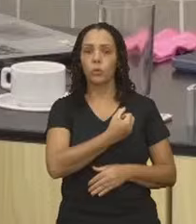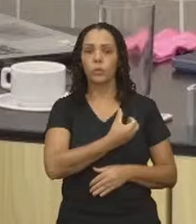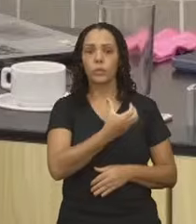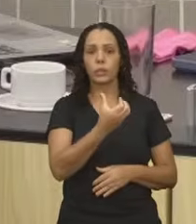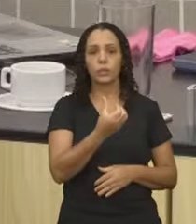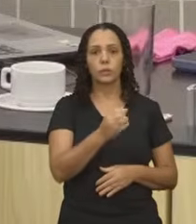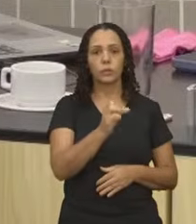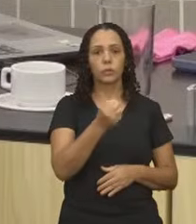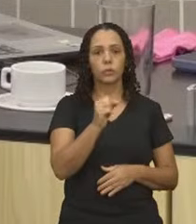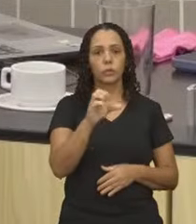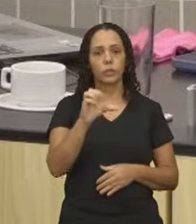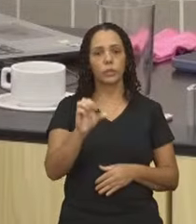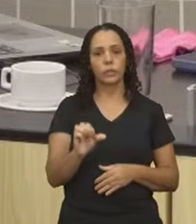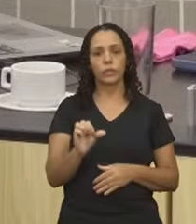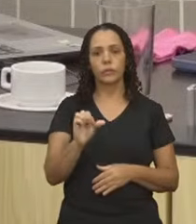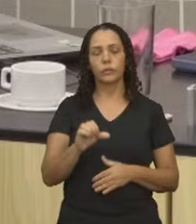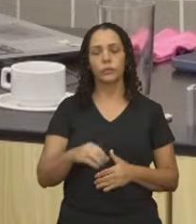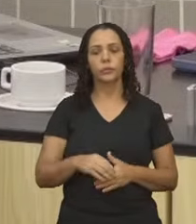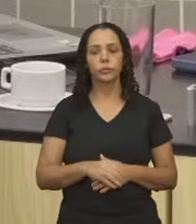689.